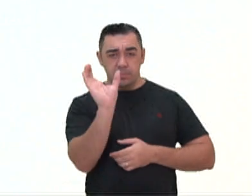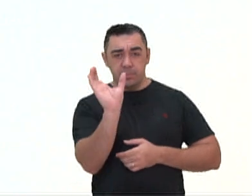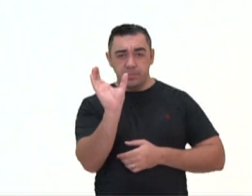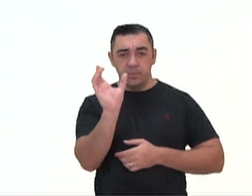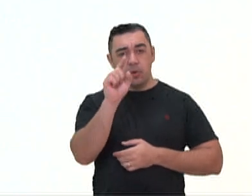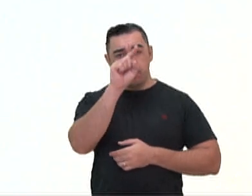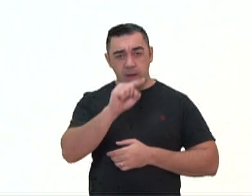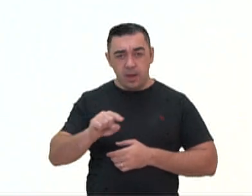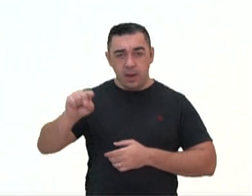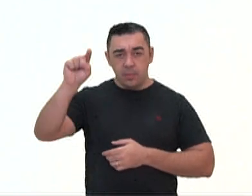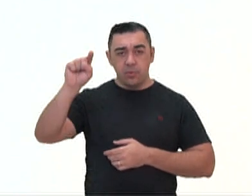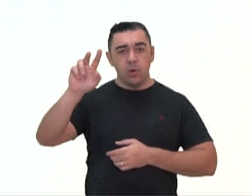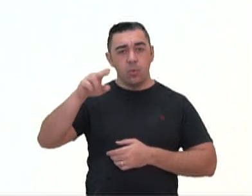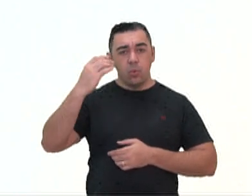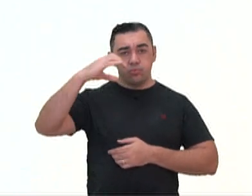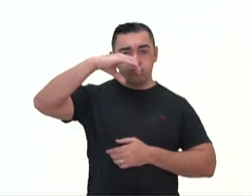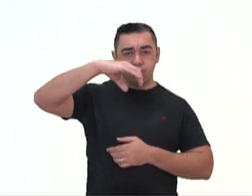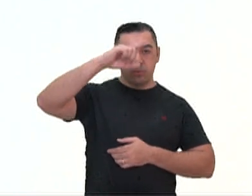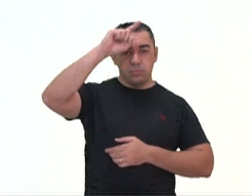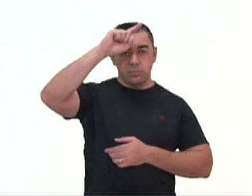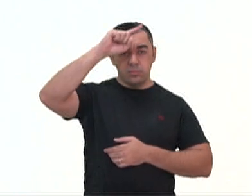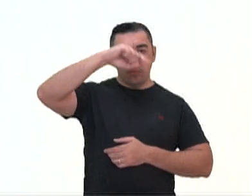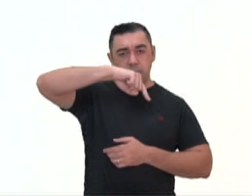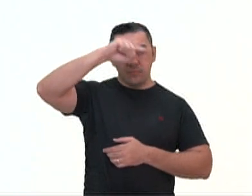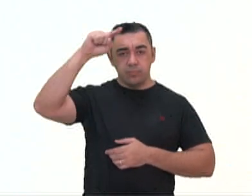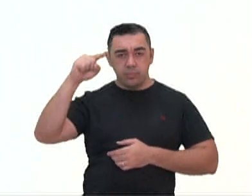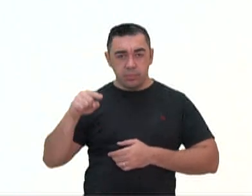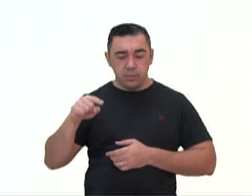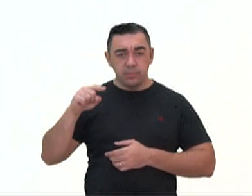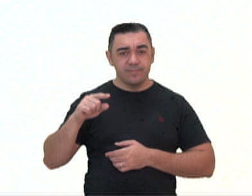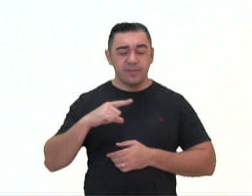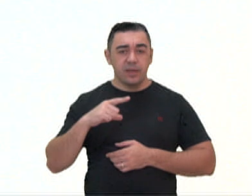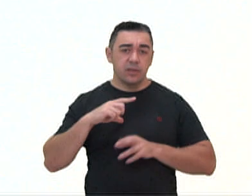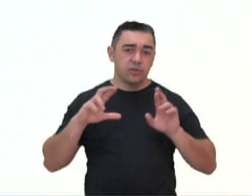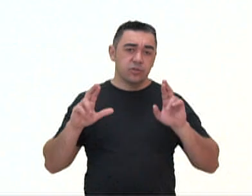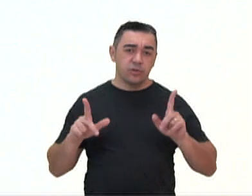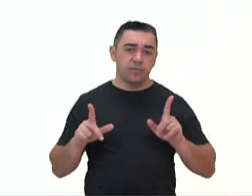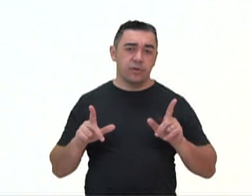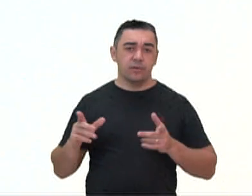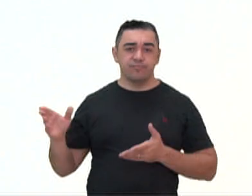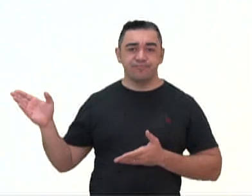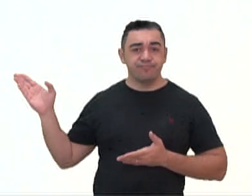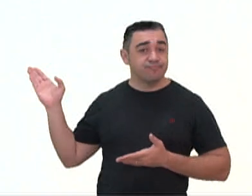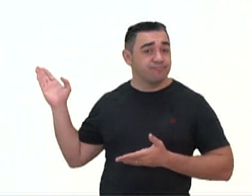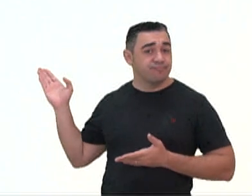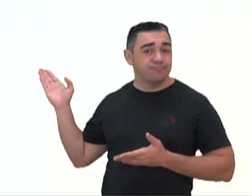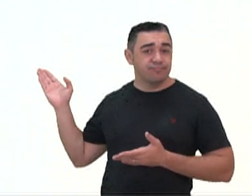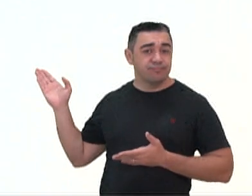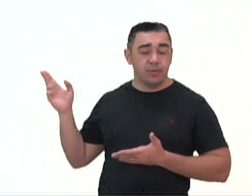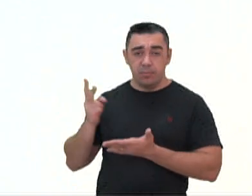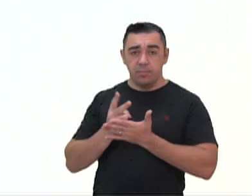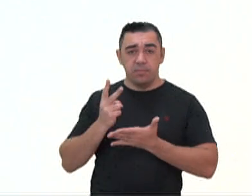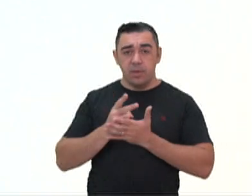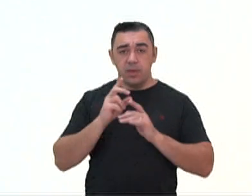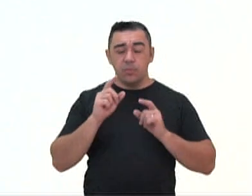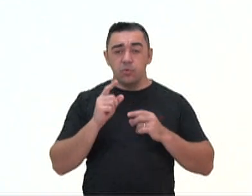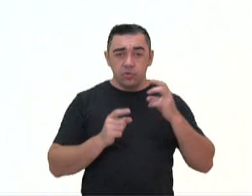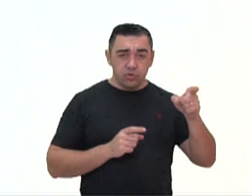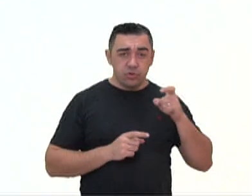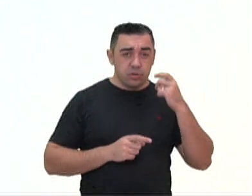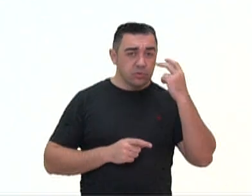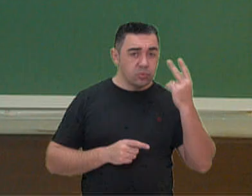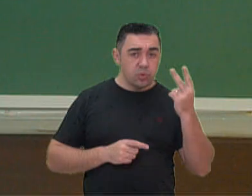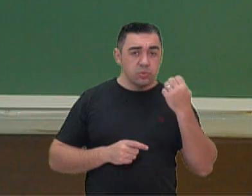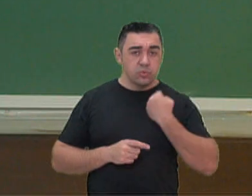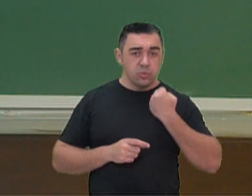correspondência de dois valores diferentes para x, encontrando o mesmo valor de imagem. Você pega